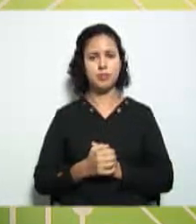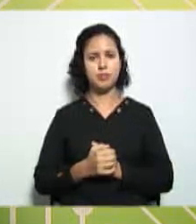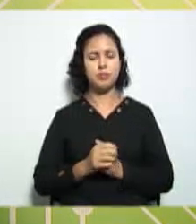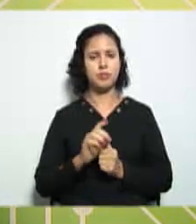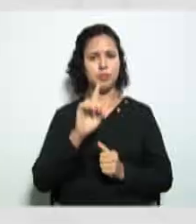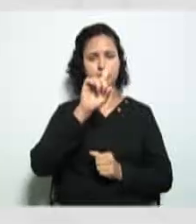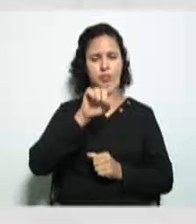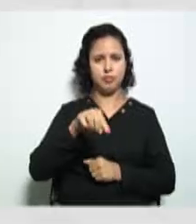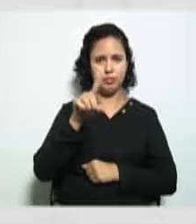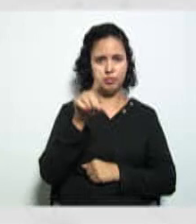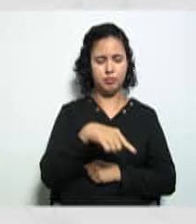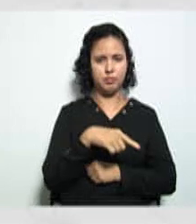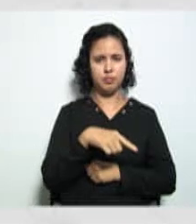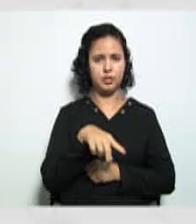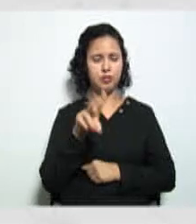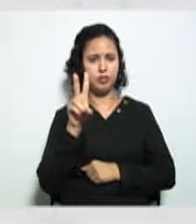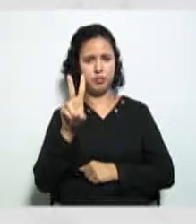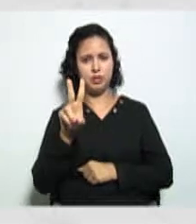marque,